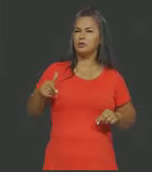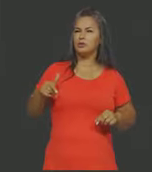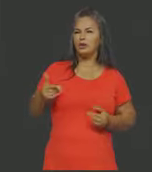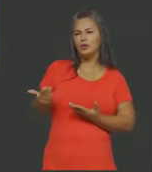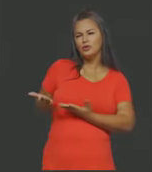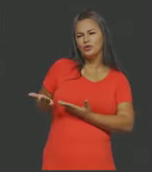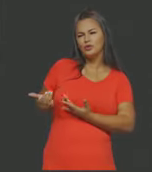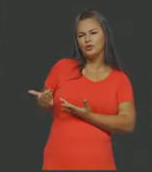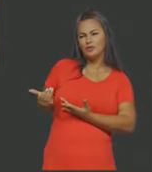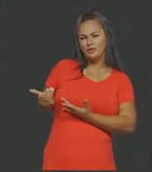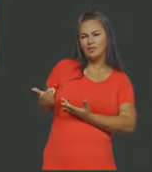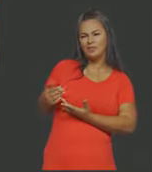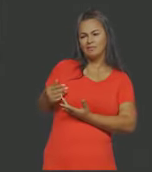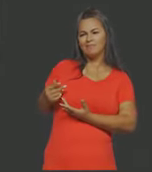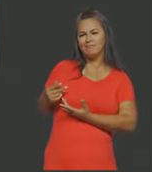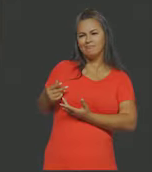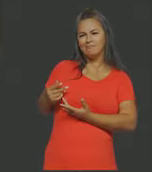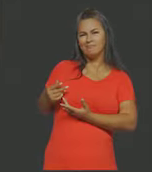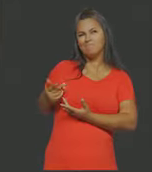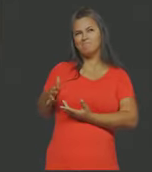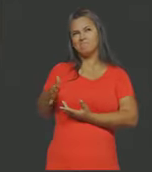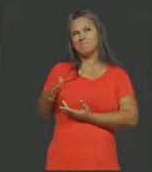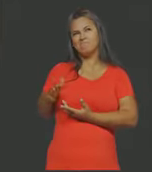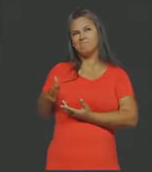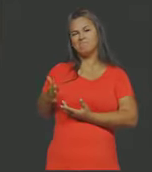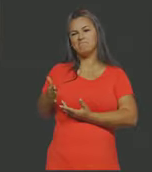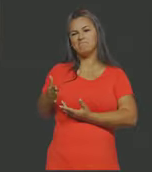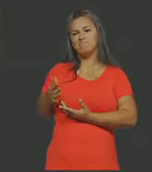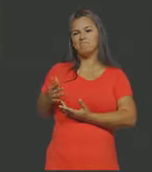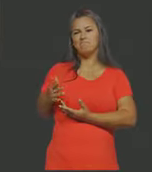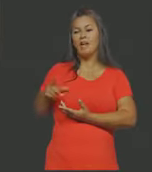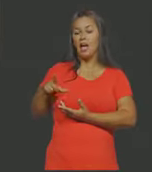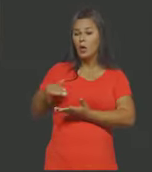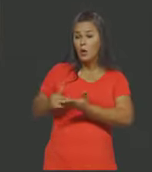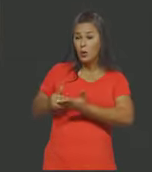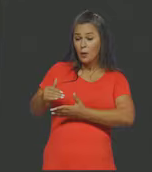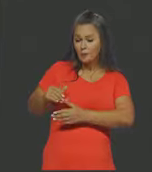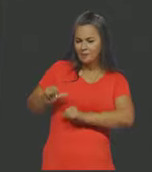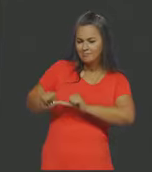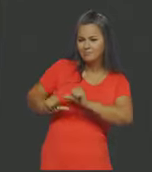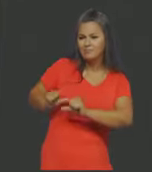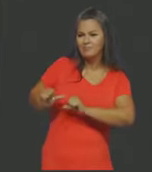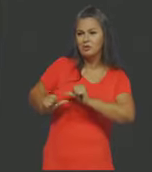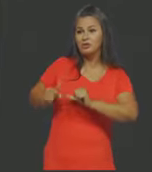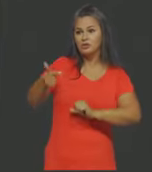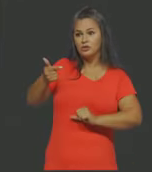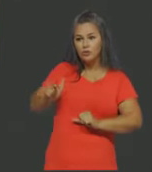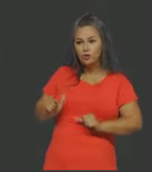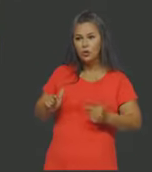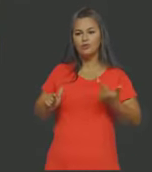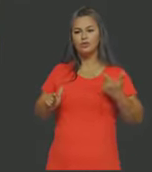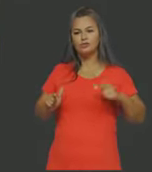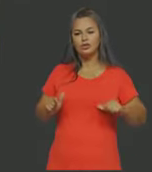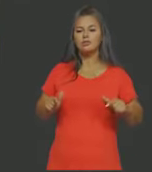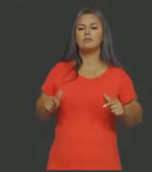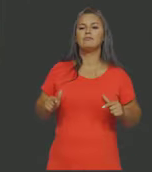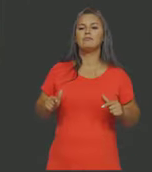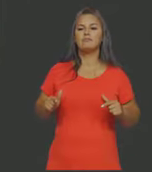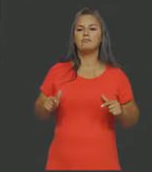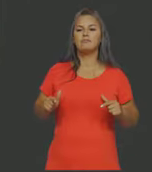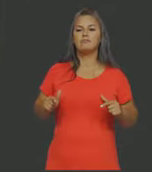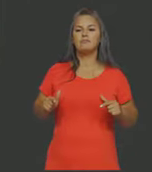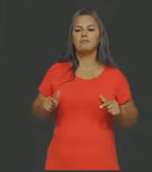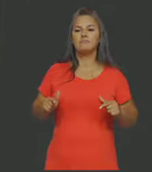de meiose depois que você entra na puberdade pela ação desses hormônios. Então, essas células vão continuar essa divisão,